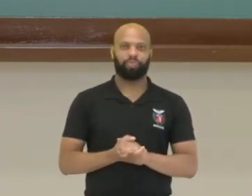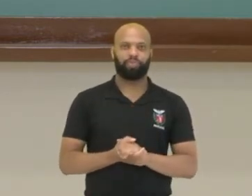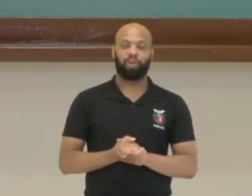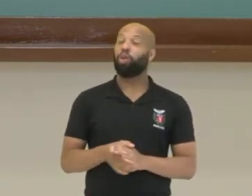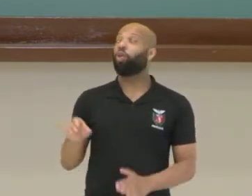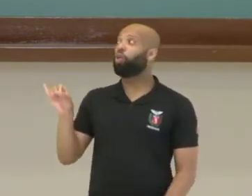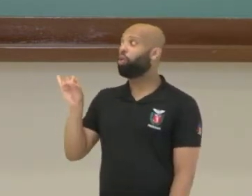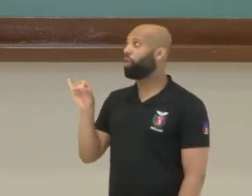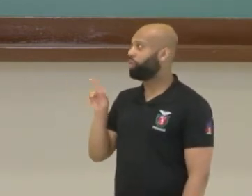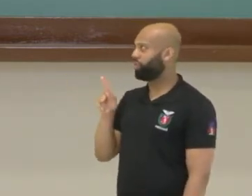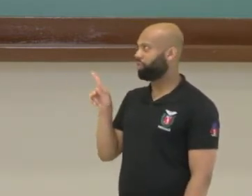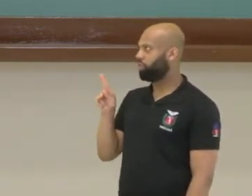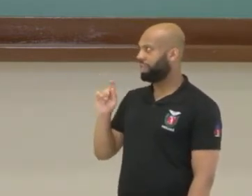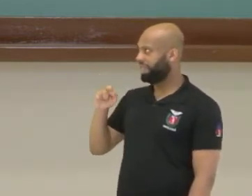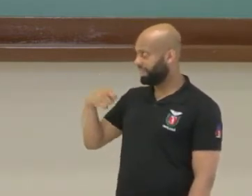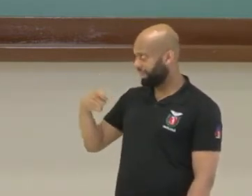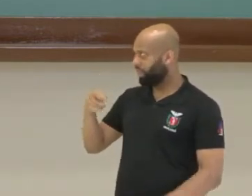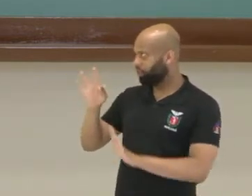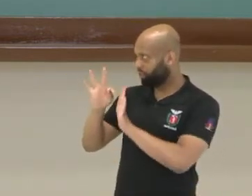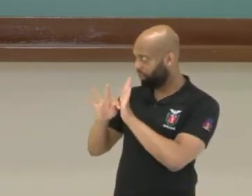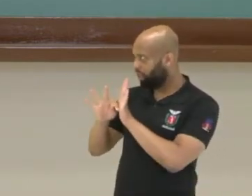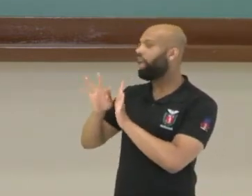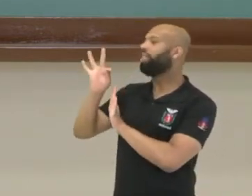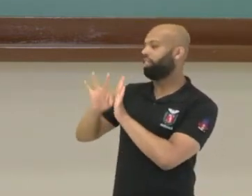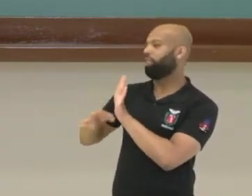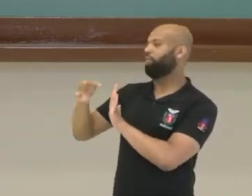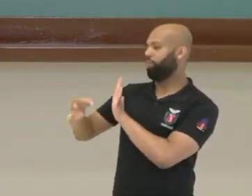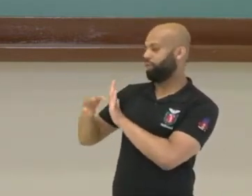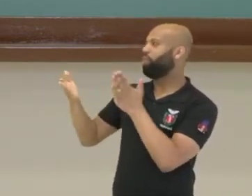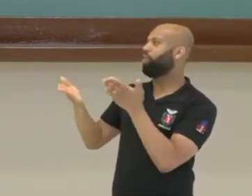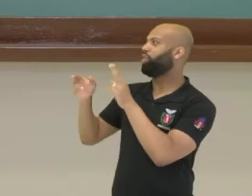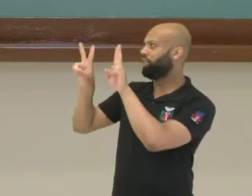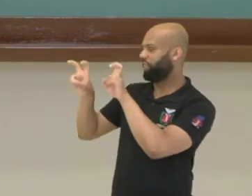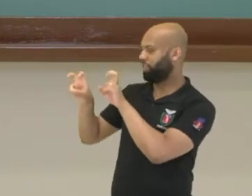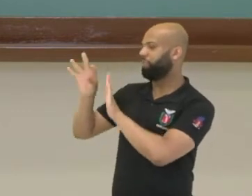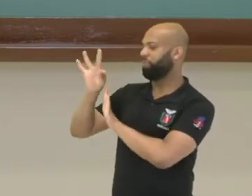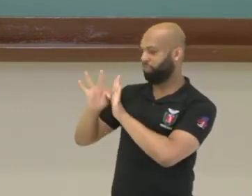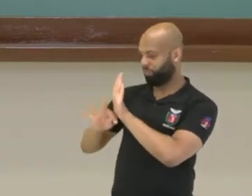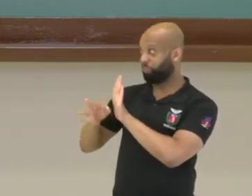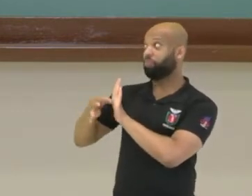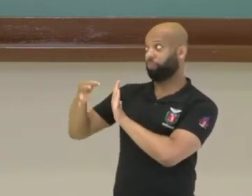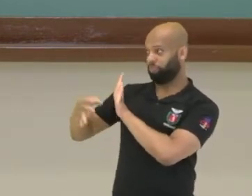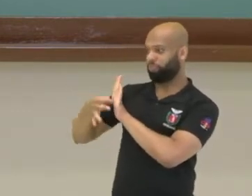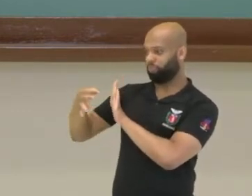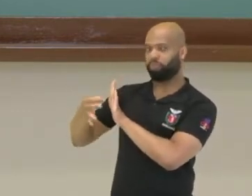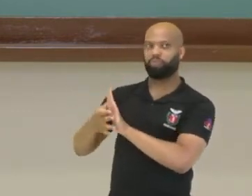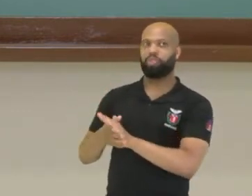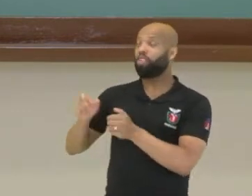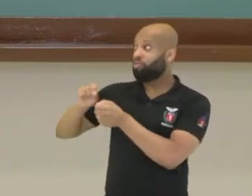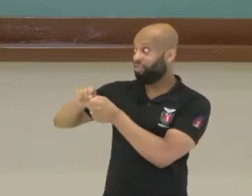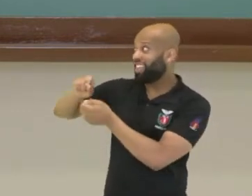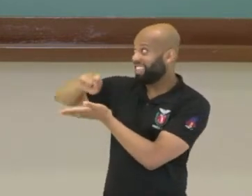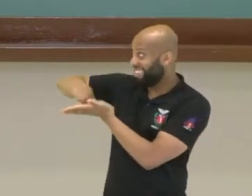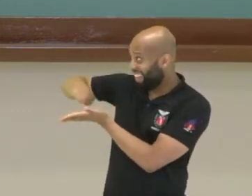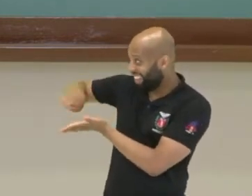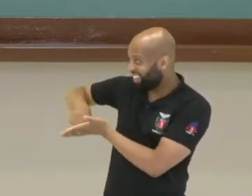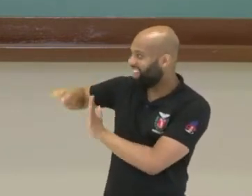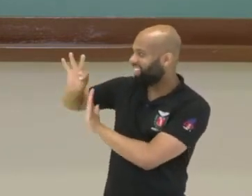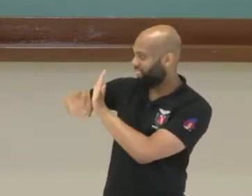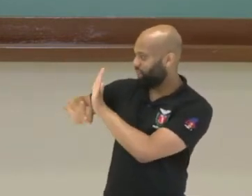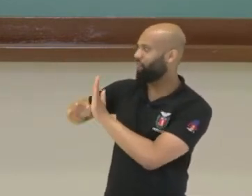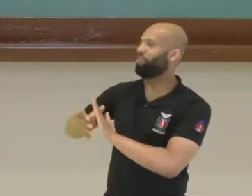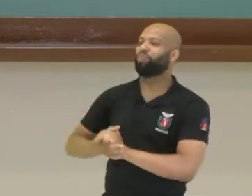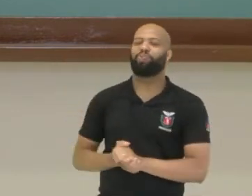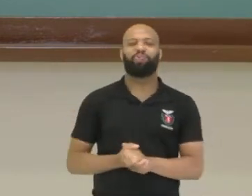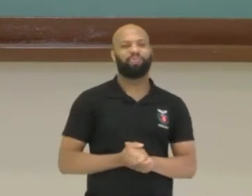Natan, qual o sinal de artigo de opinião? Bora lá! E produzir texto? Ótimo! Então vamos